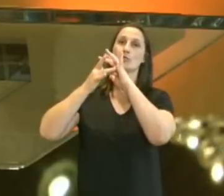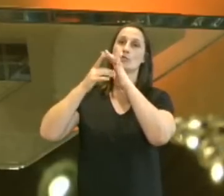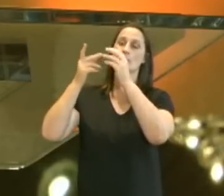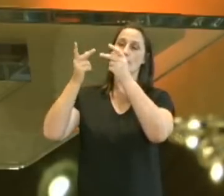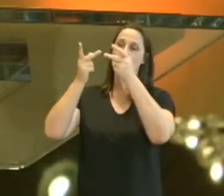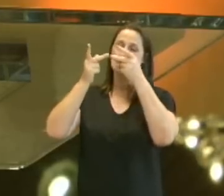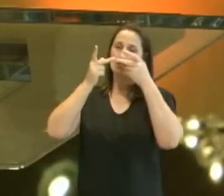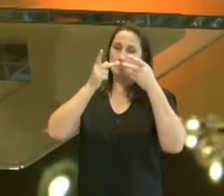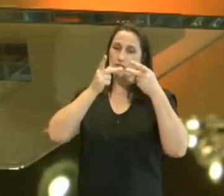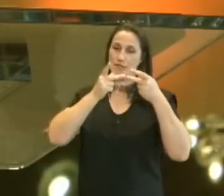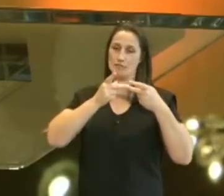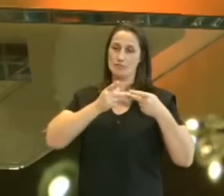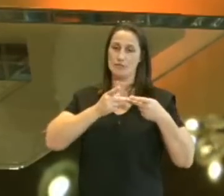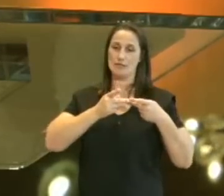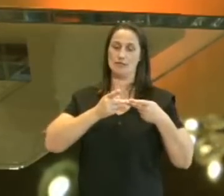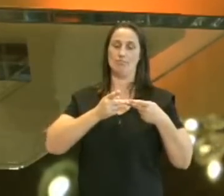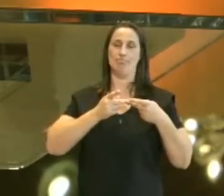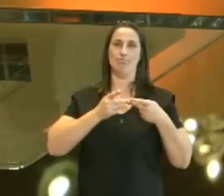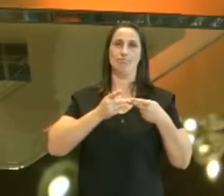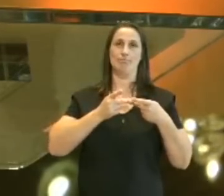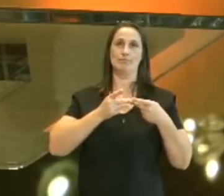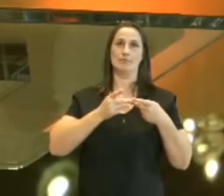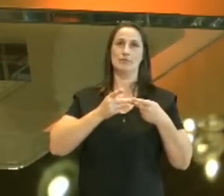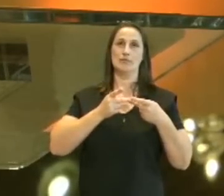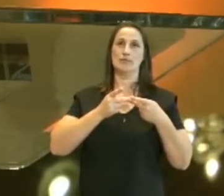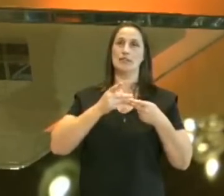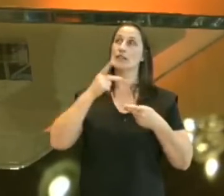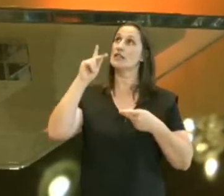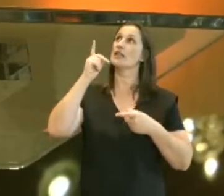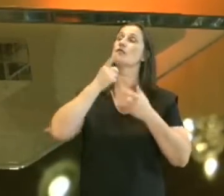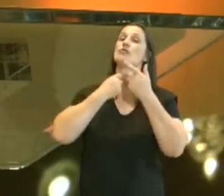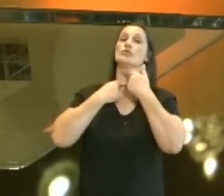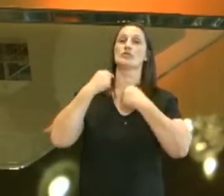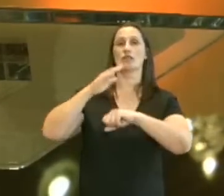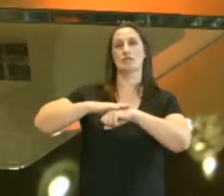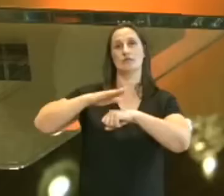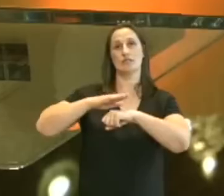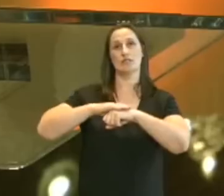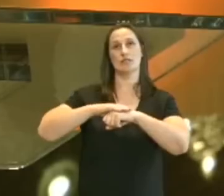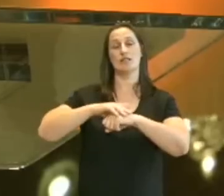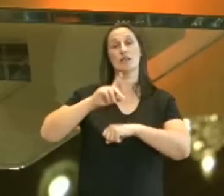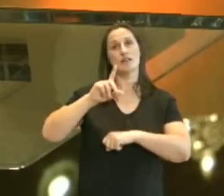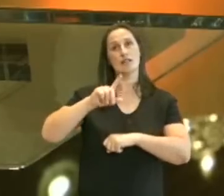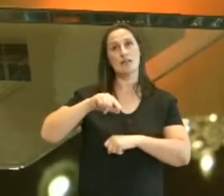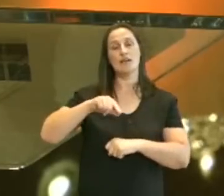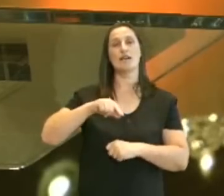à luz da sua palavra e da sua vontade. E é uma caminhada